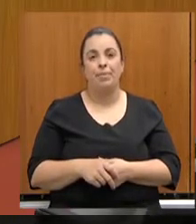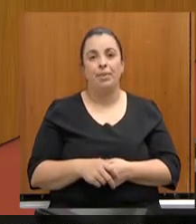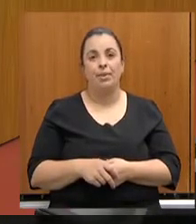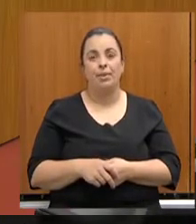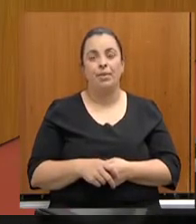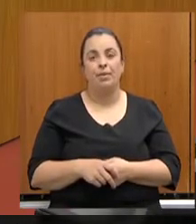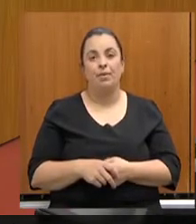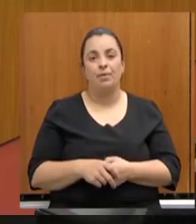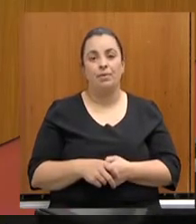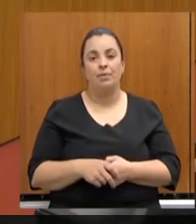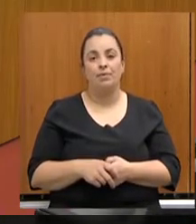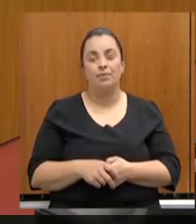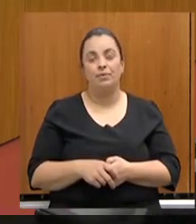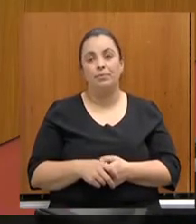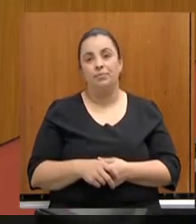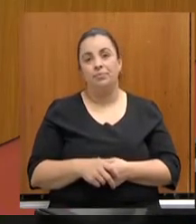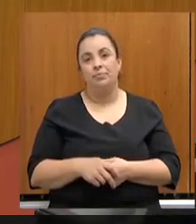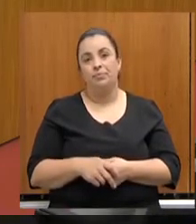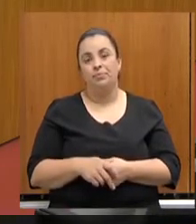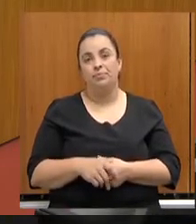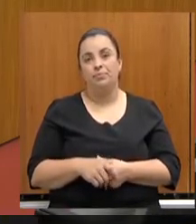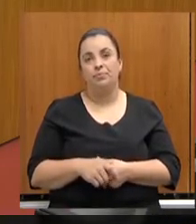vou colocar minha